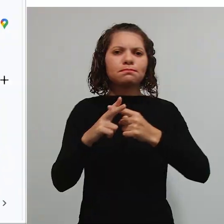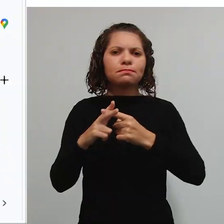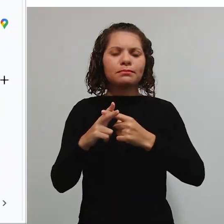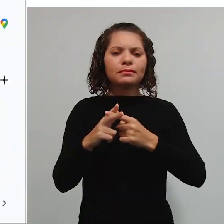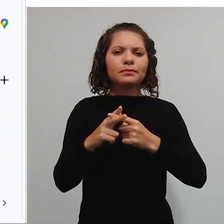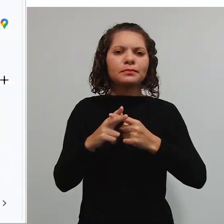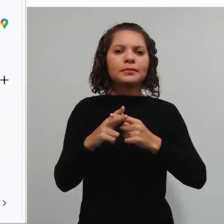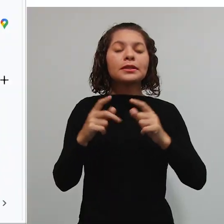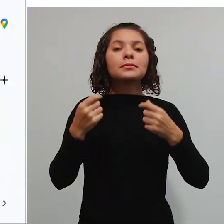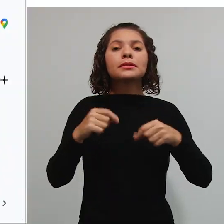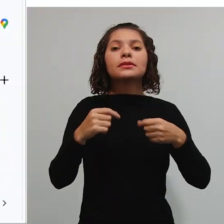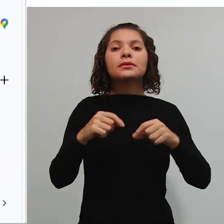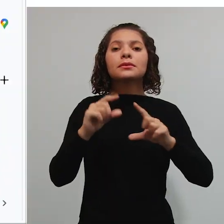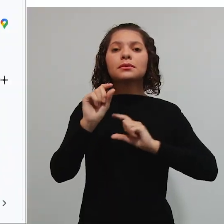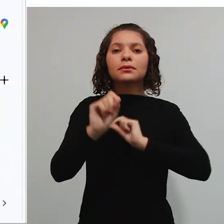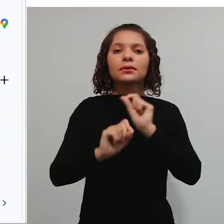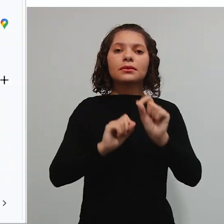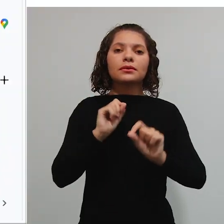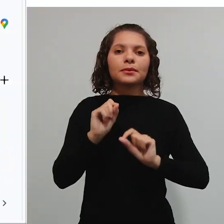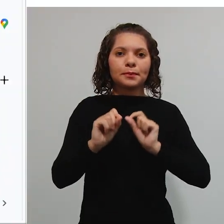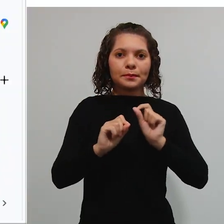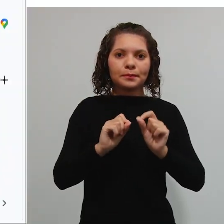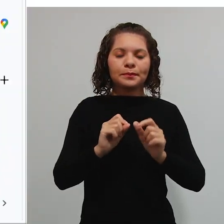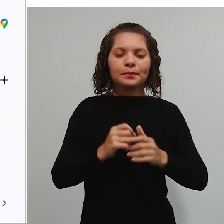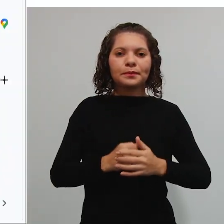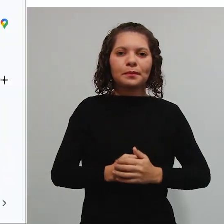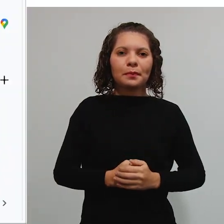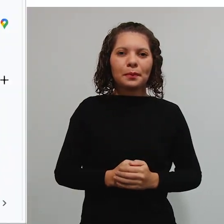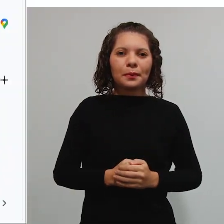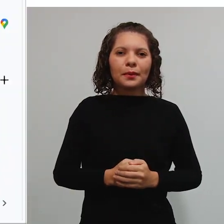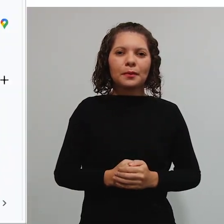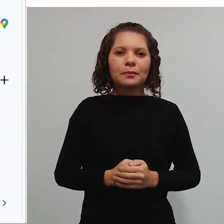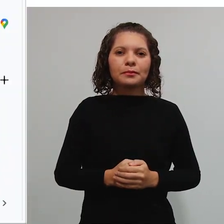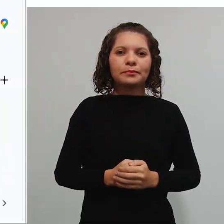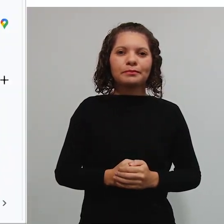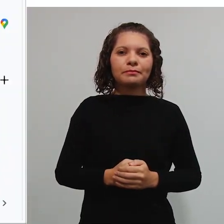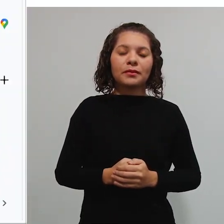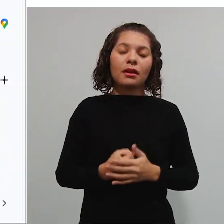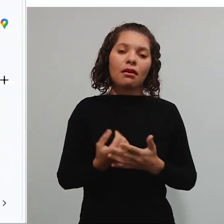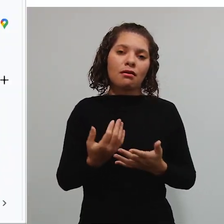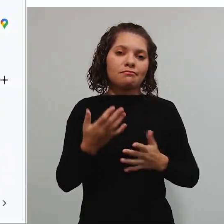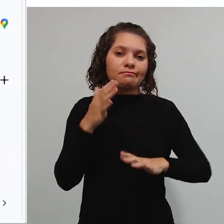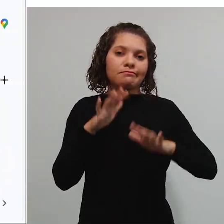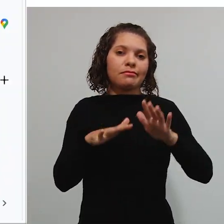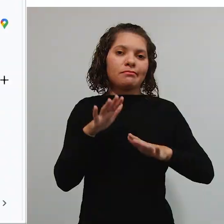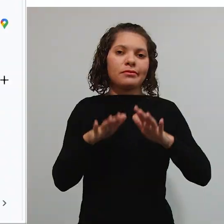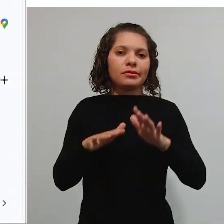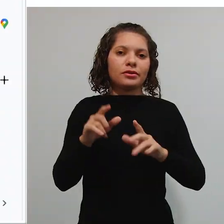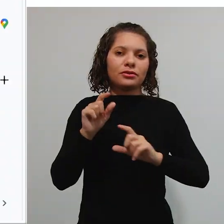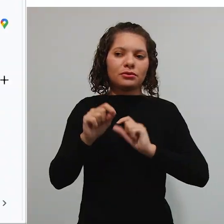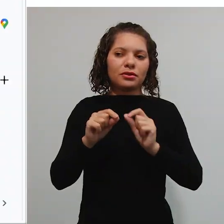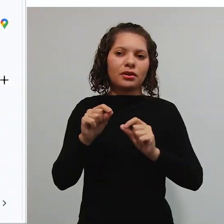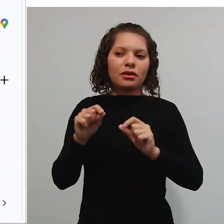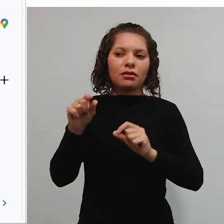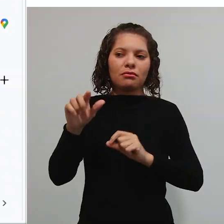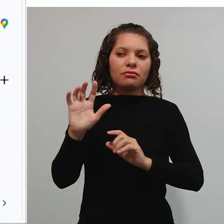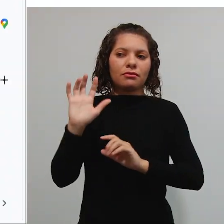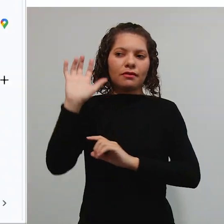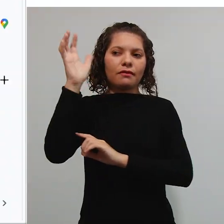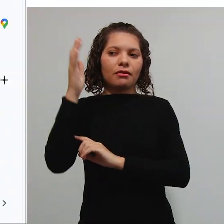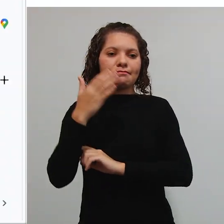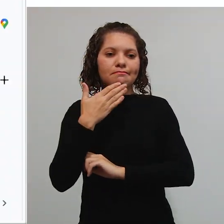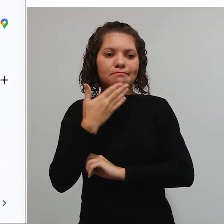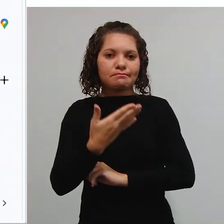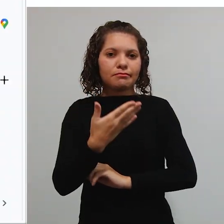Sem cortar. Para formatar o resumo, vai depender muito do que o professor, do que o evento solicitar.